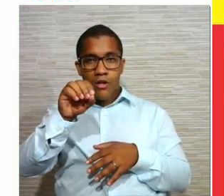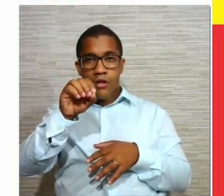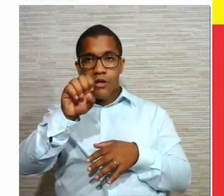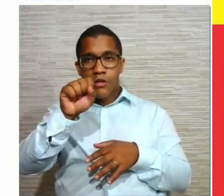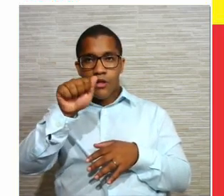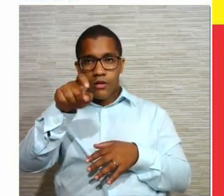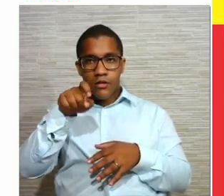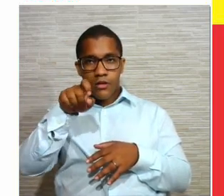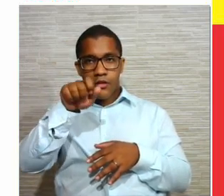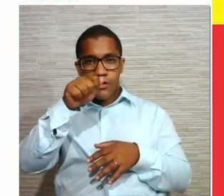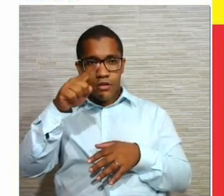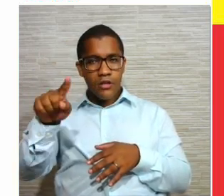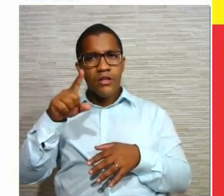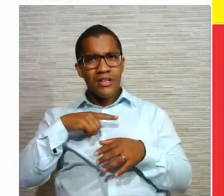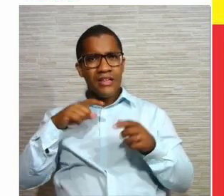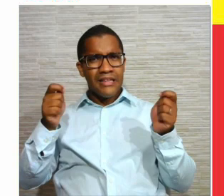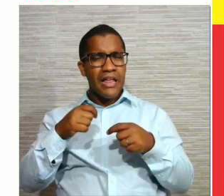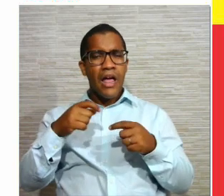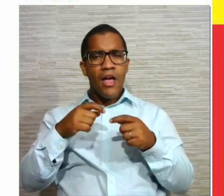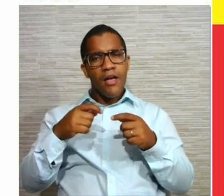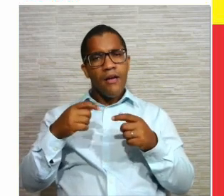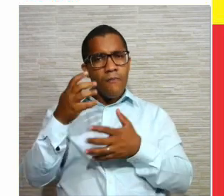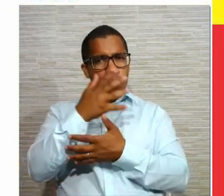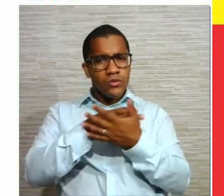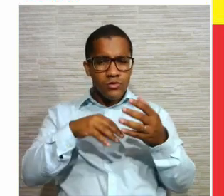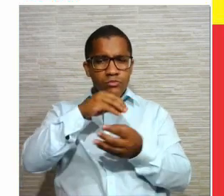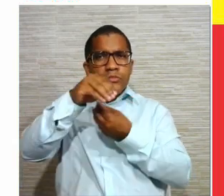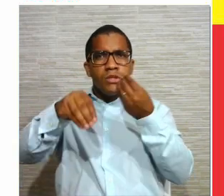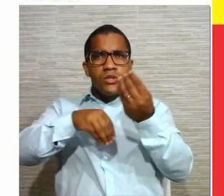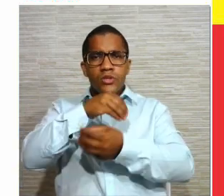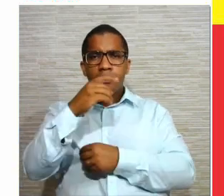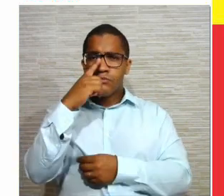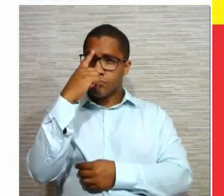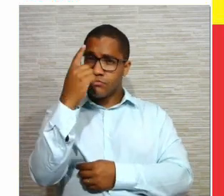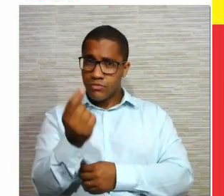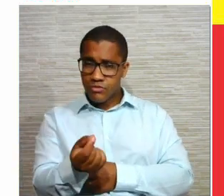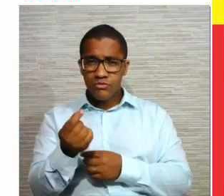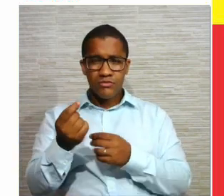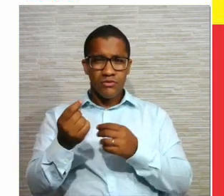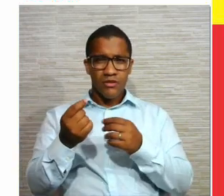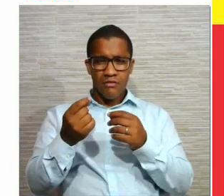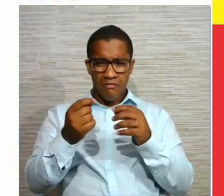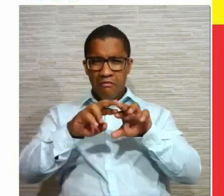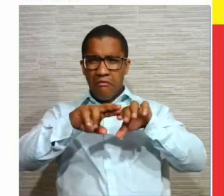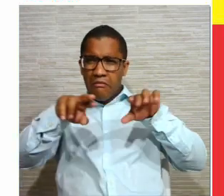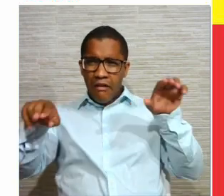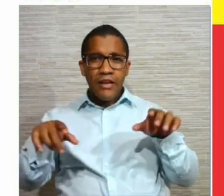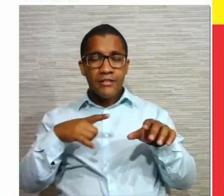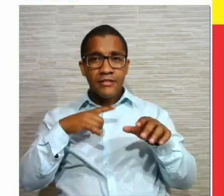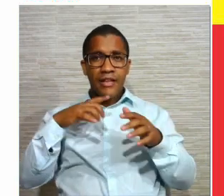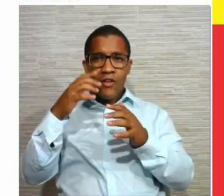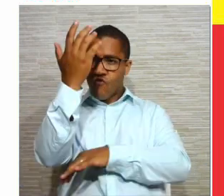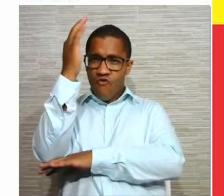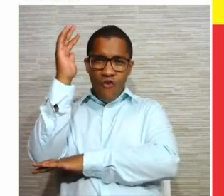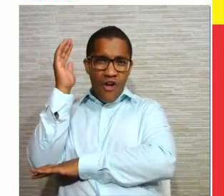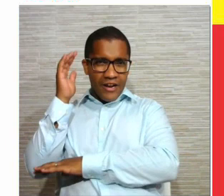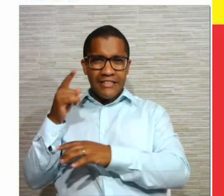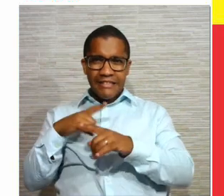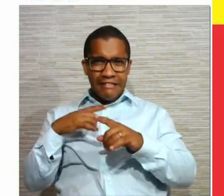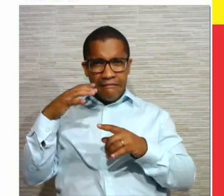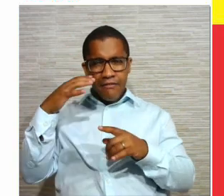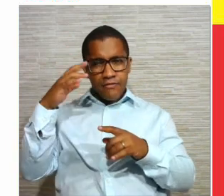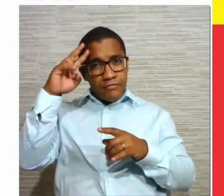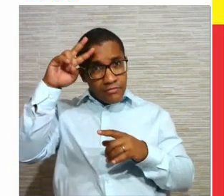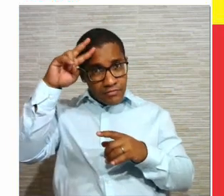rock progressivo podia ter bruxas, duendes e seres fantásticos, né, da floresta, podiam aparecer nas músicas, nas baladas